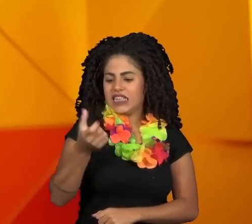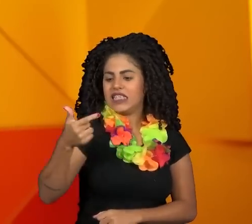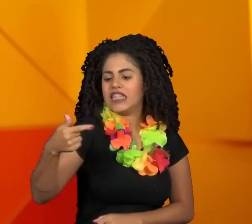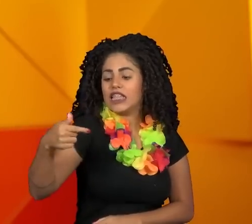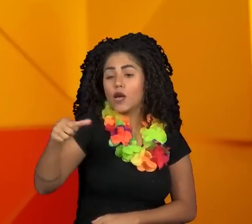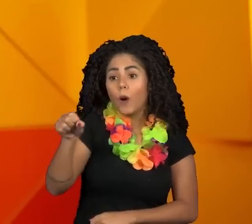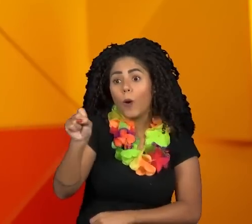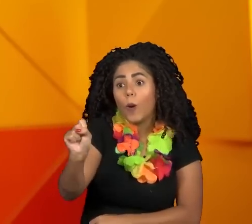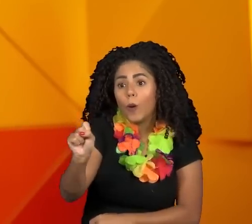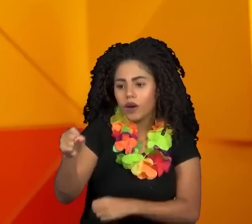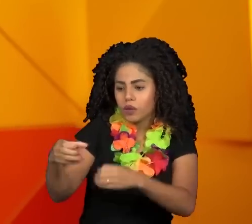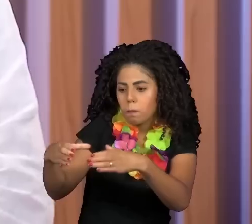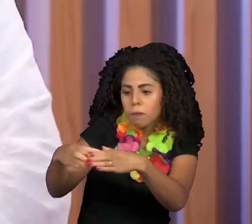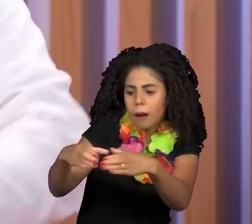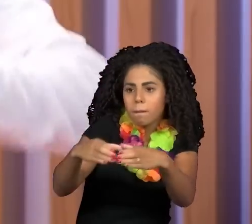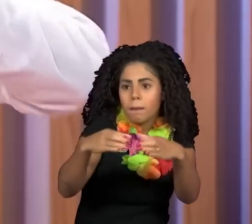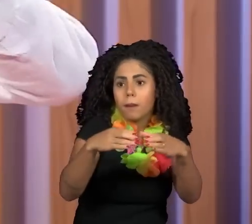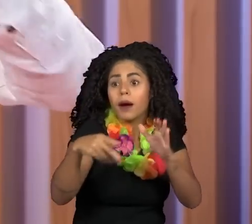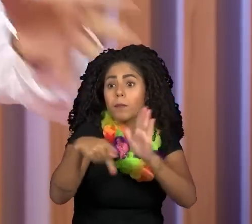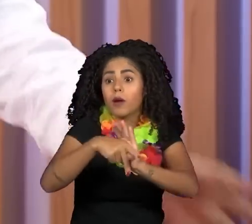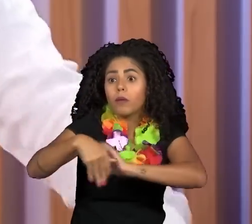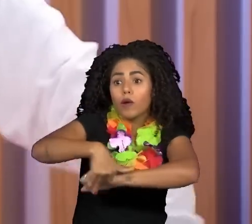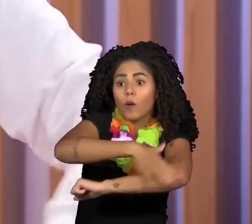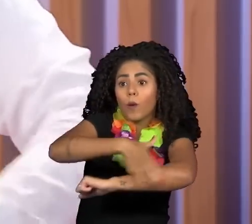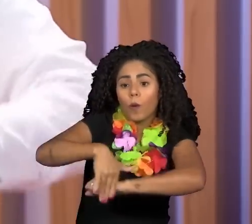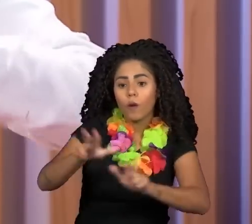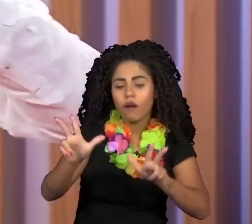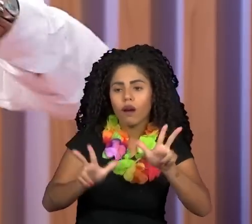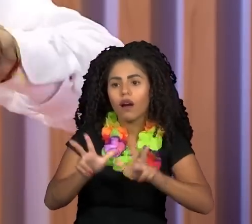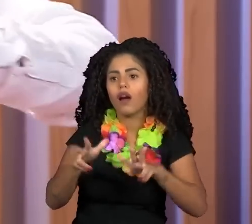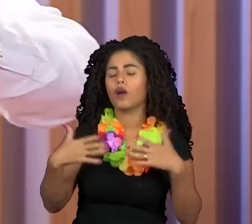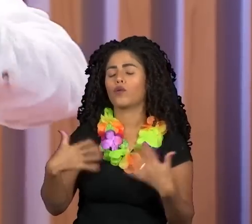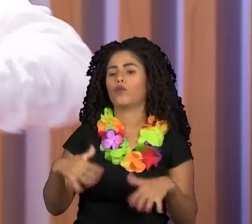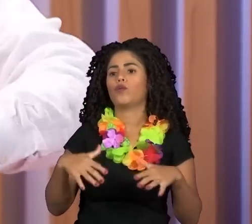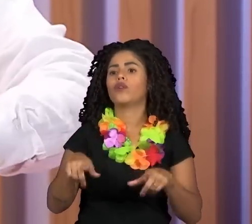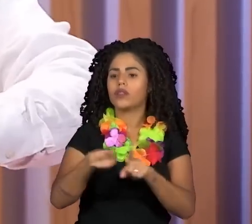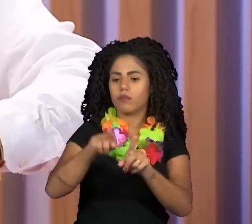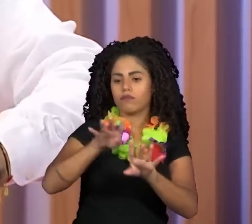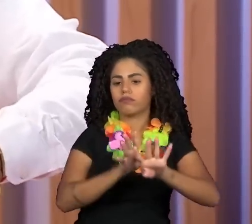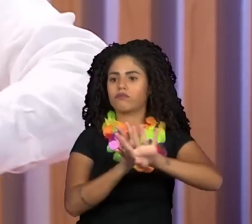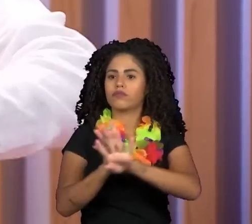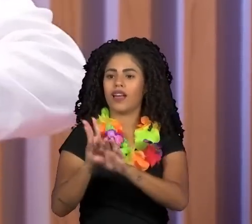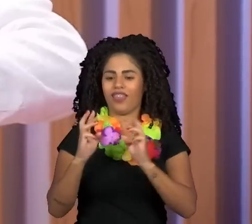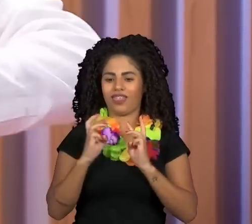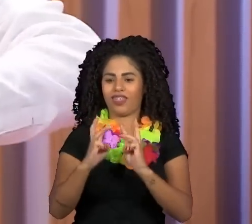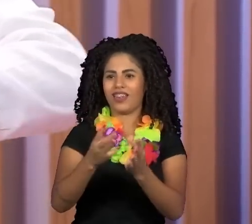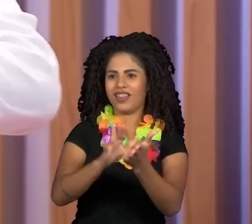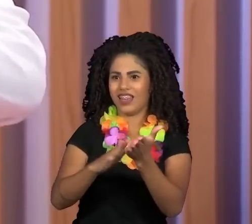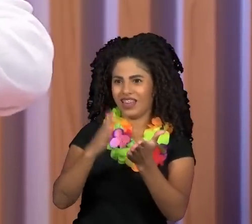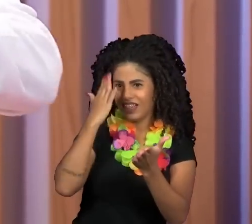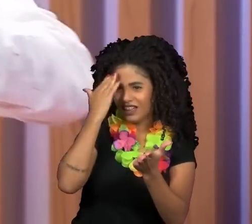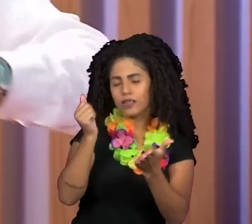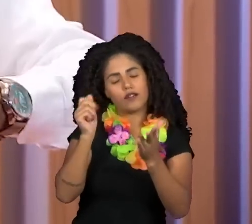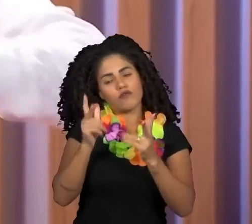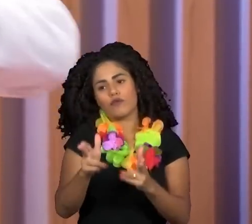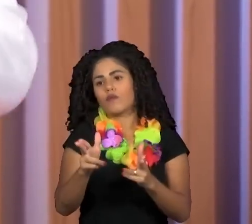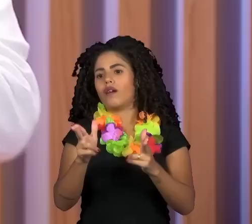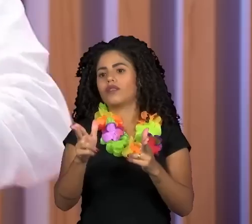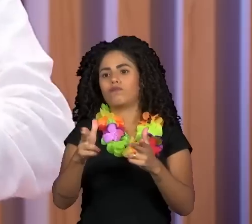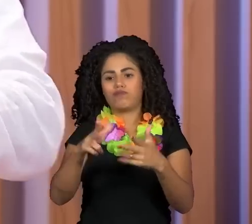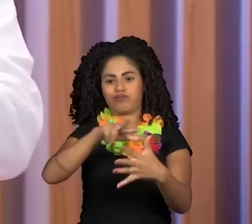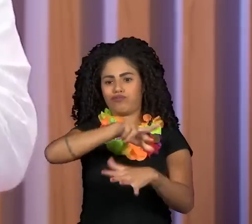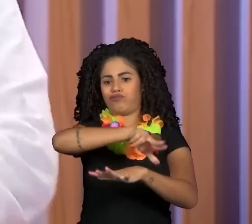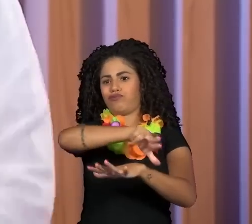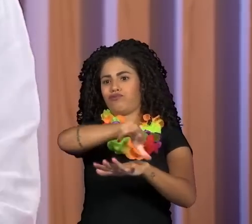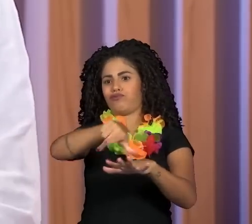678 blocos. Fora as escolas de samba e blocos carnavalescos que desfilam oficialmente. Então a gente tem essa